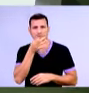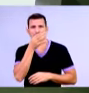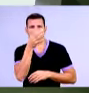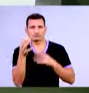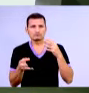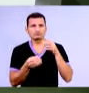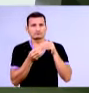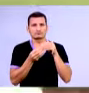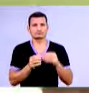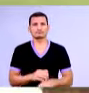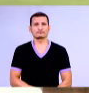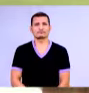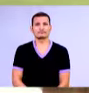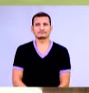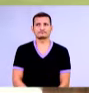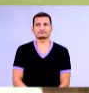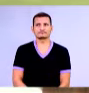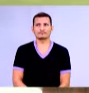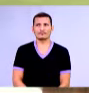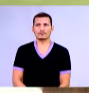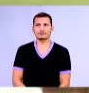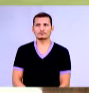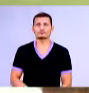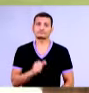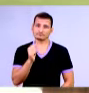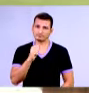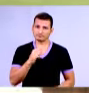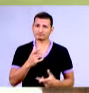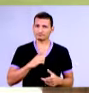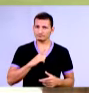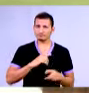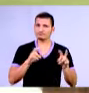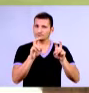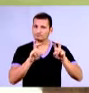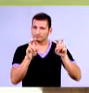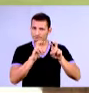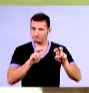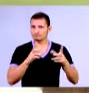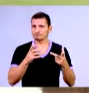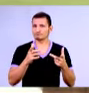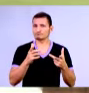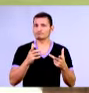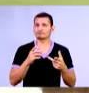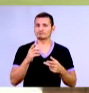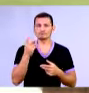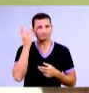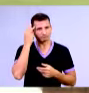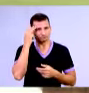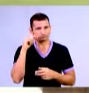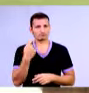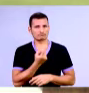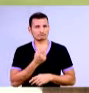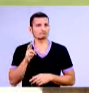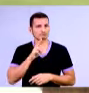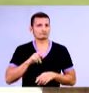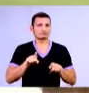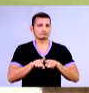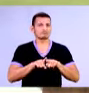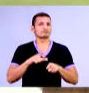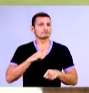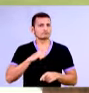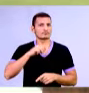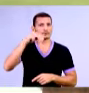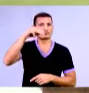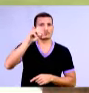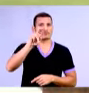professor. Então, além do dispositivo conhecido, que é o computador, que normalmente nós utilizamos, nós também temos dispositivos móveis,